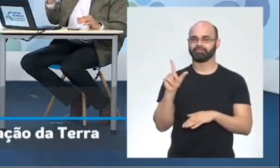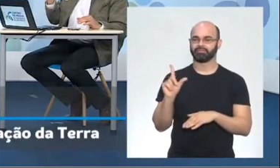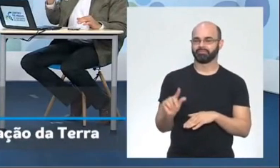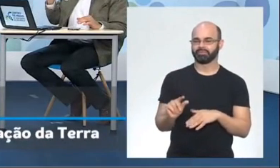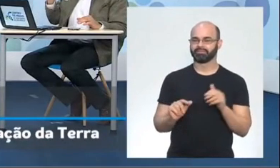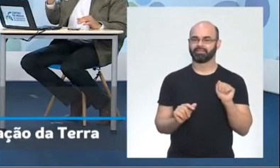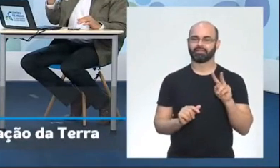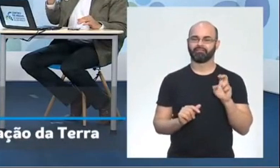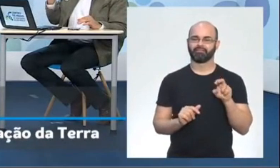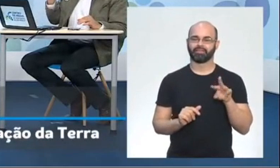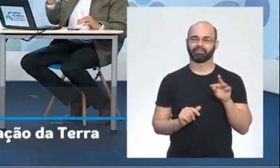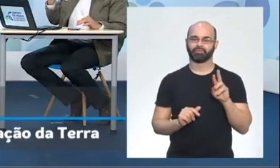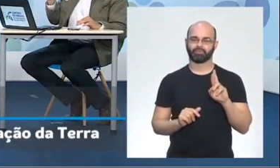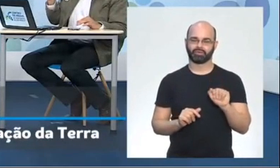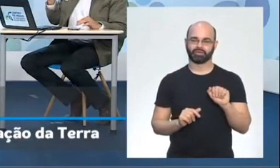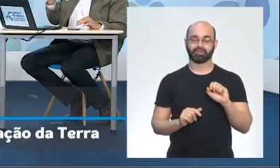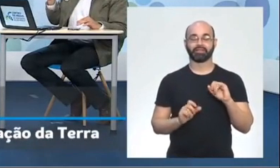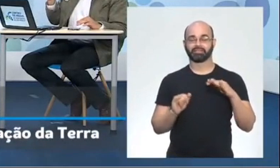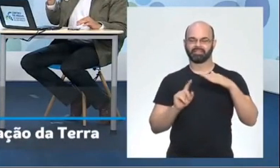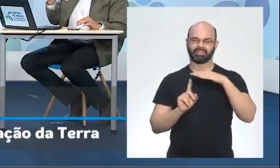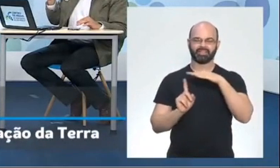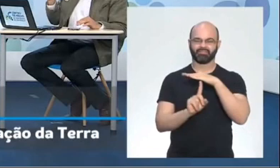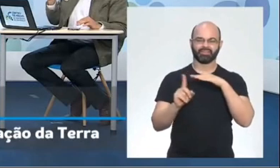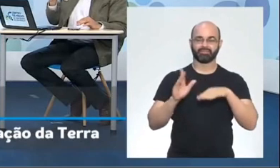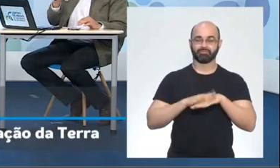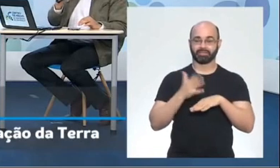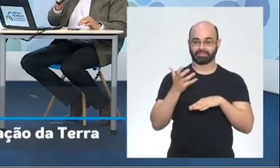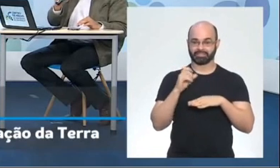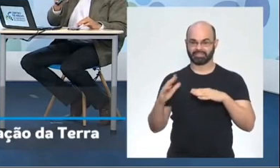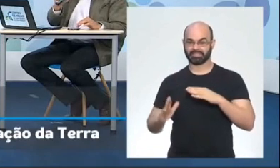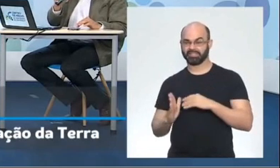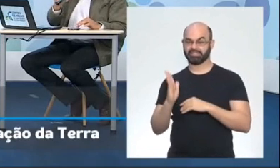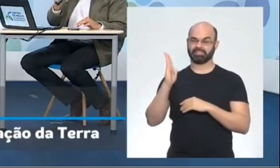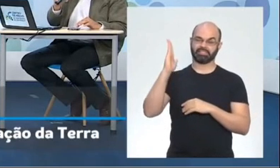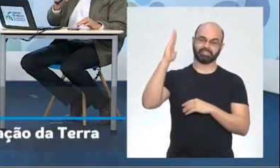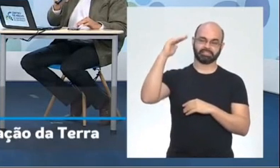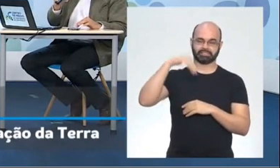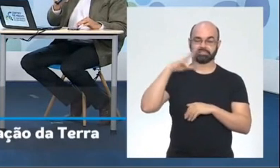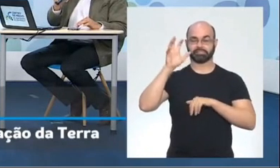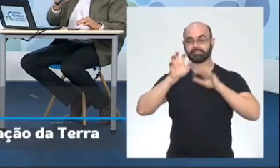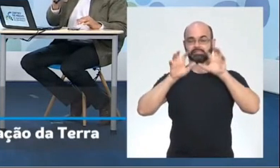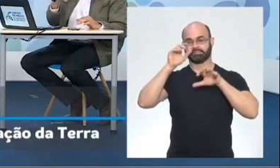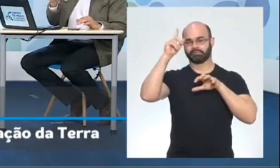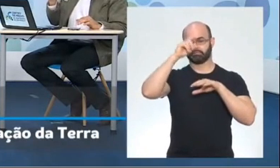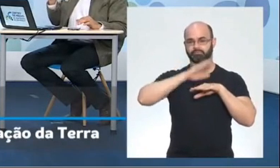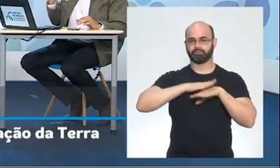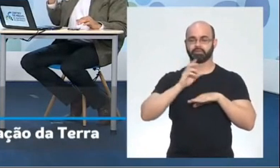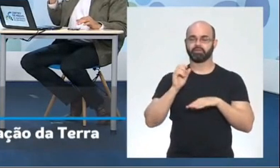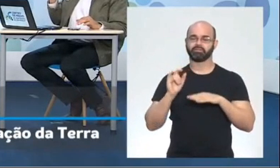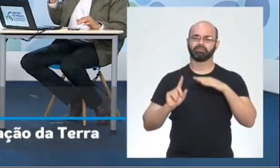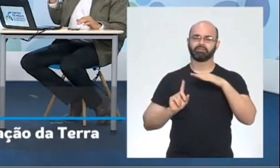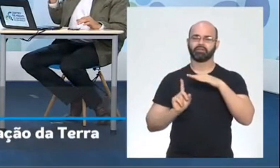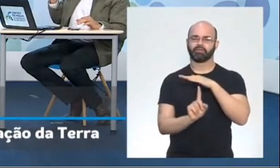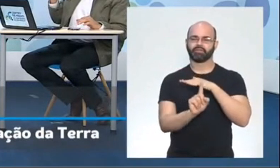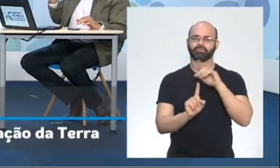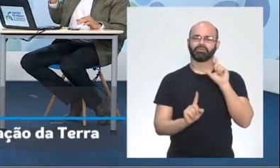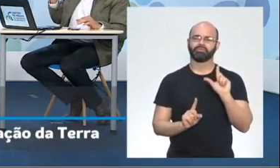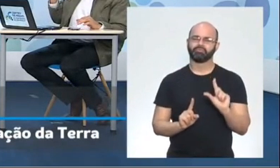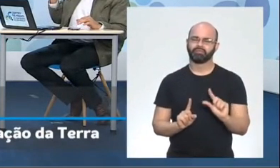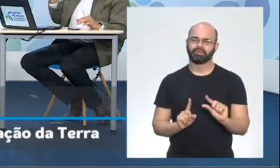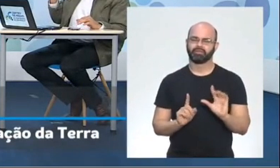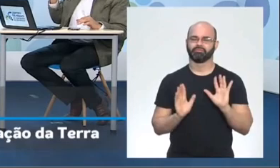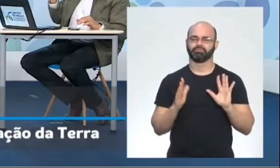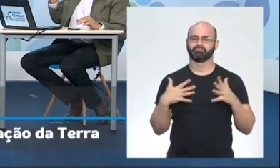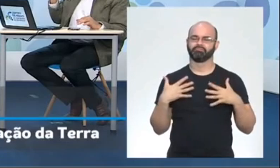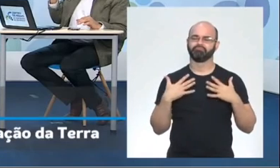aventura, ele vai pegar com relevos mais acidentados, com maior dificuldade de subir. Se ele quiser uma menor aventura, ele pode pegar uma região que